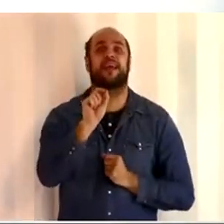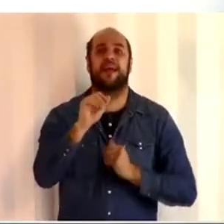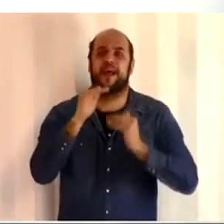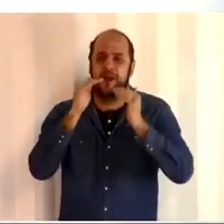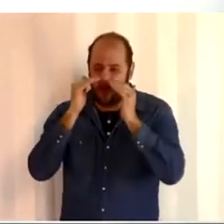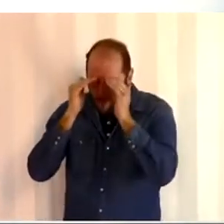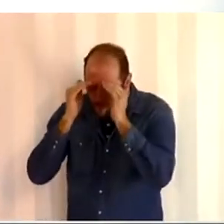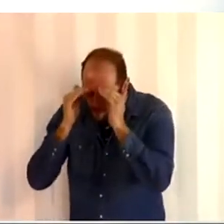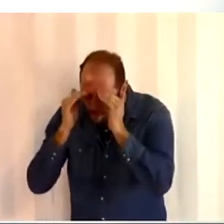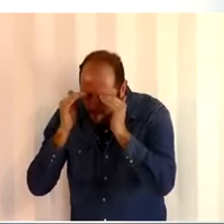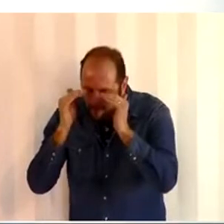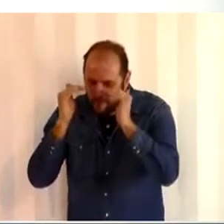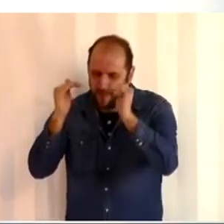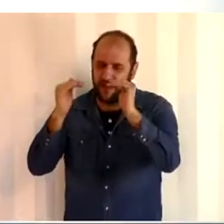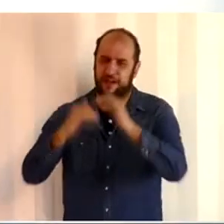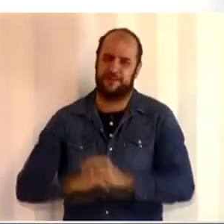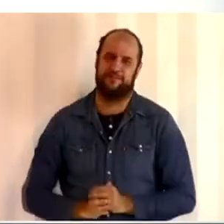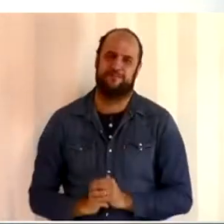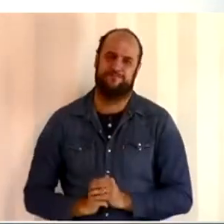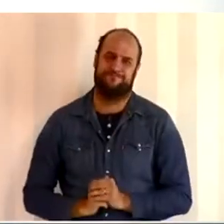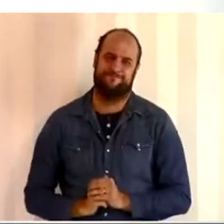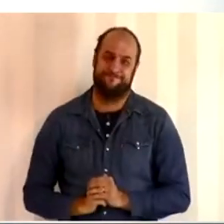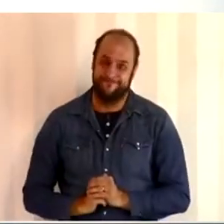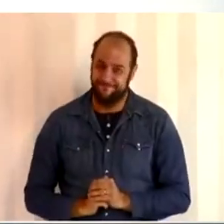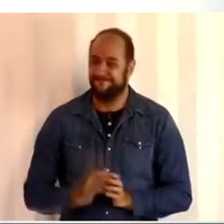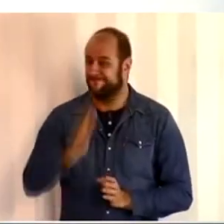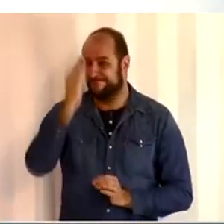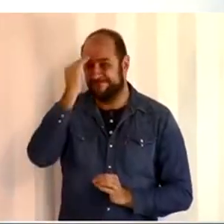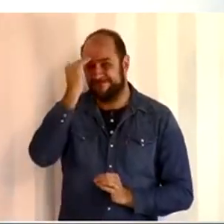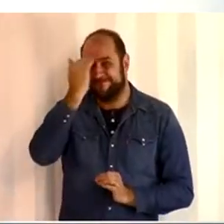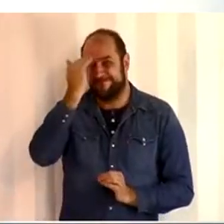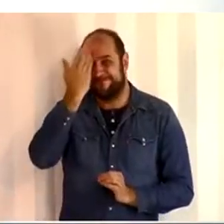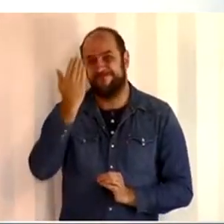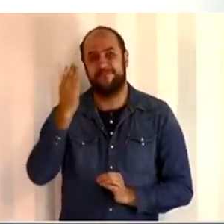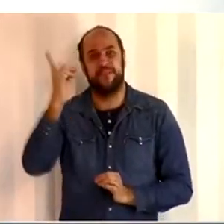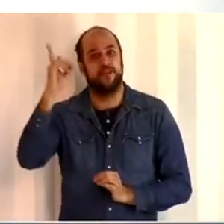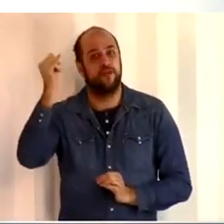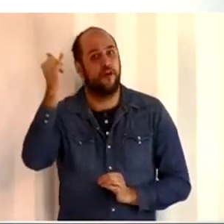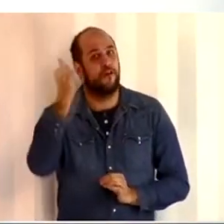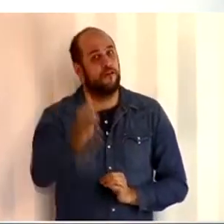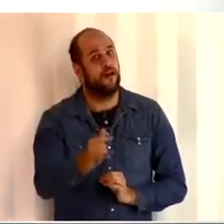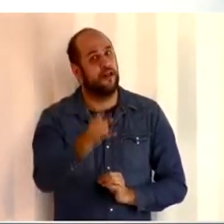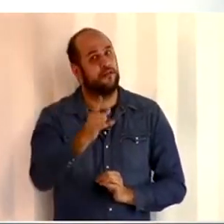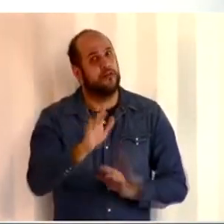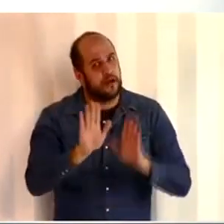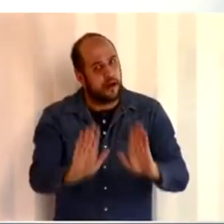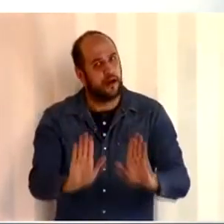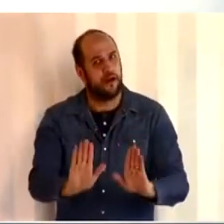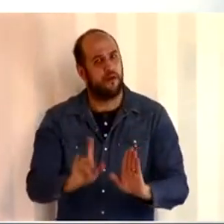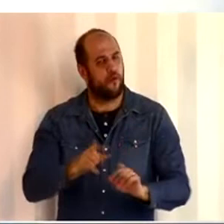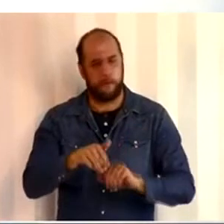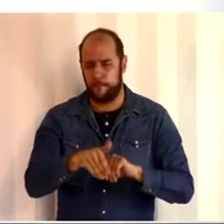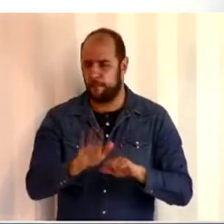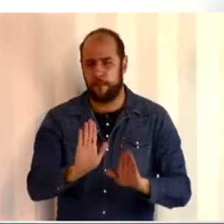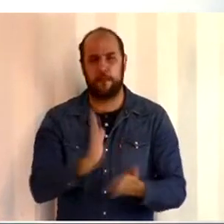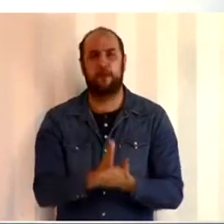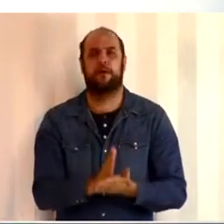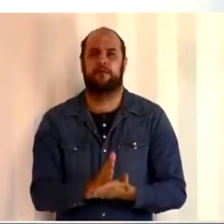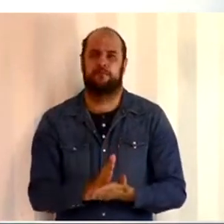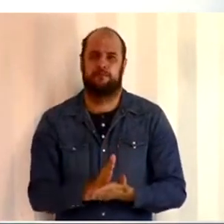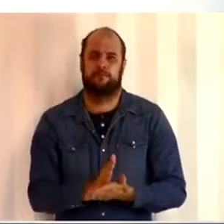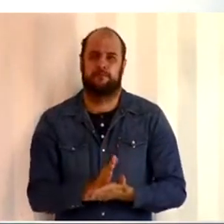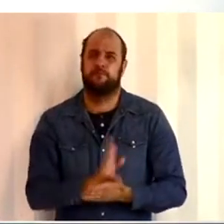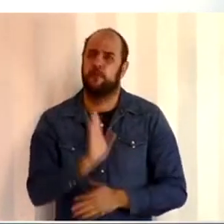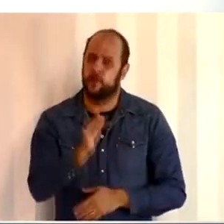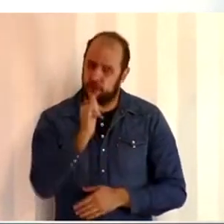Obediência. Às vezes você terá que entender quando Deus vai falar para você assim: agora não é hora para você marchar. Isso já